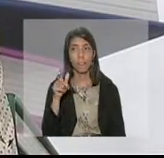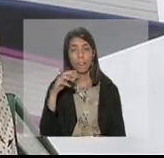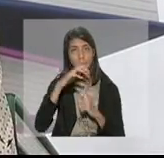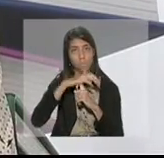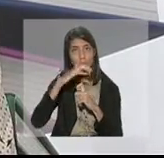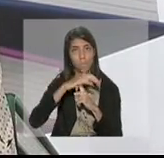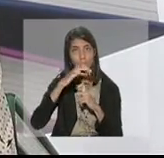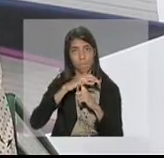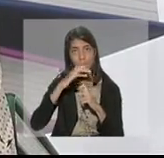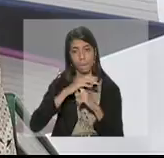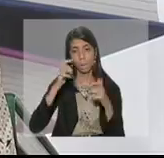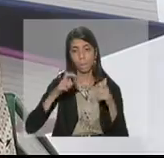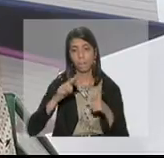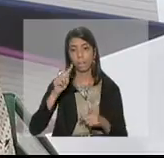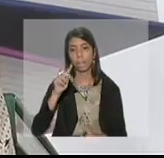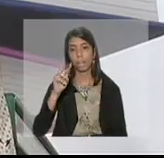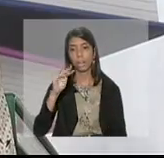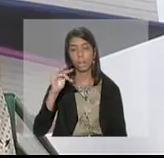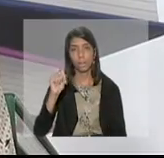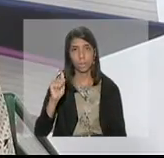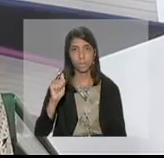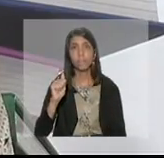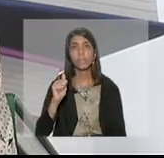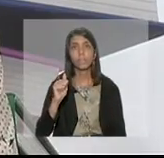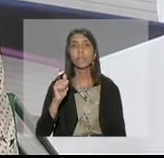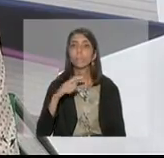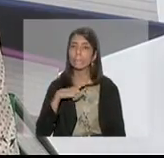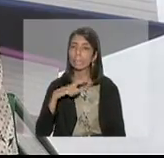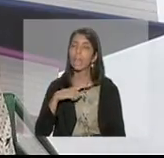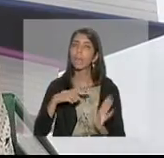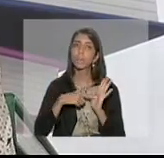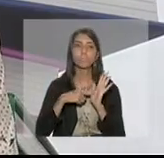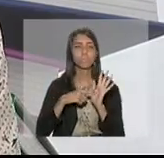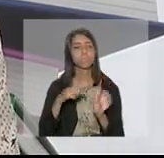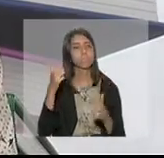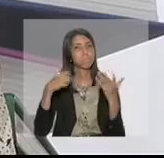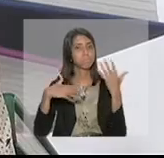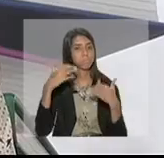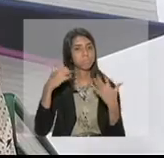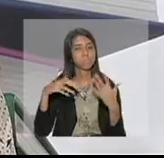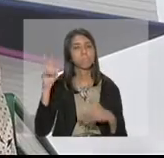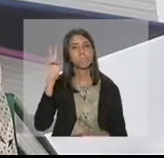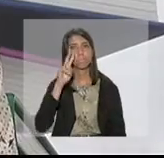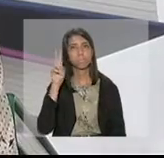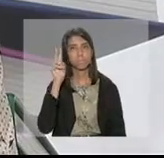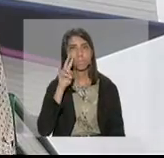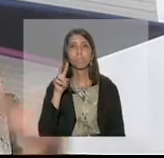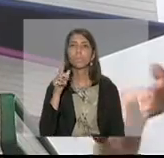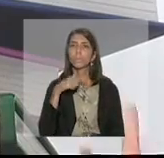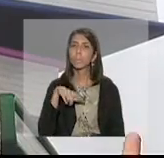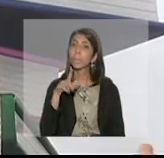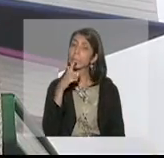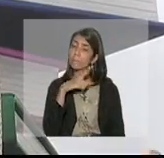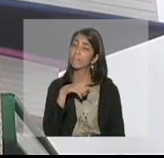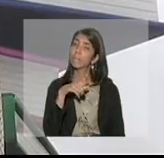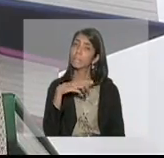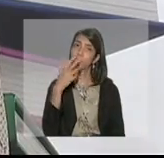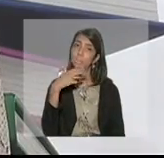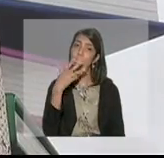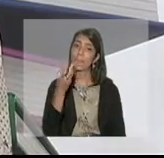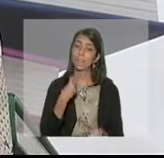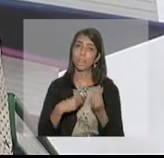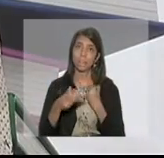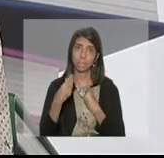Feira Orgânica da Glória, que eu trabalho na feira me apresentando, contando histórias na Feira Orgânica. E a gente ganha frutas,